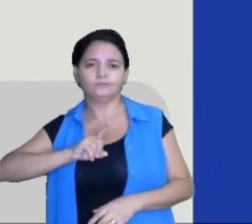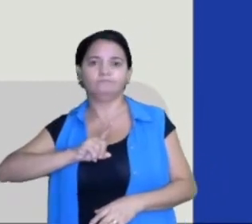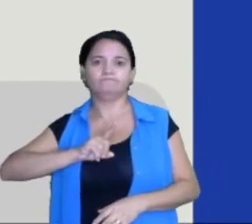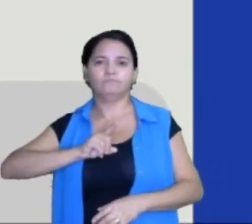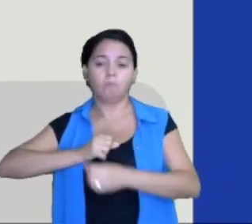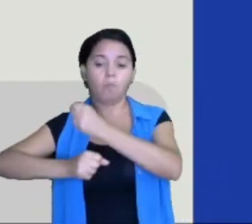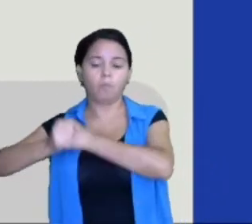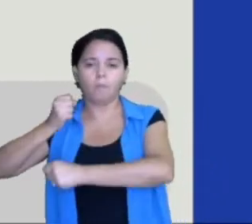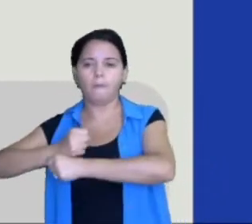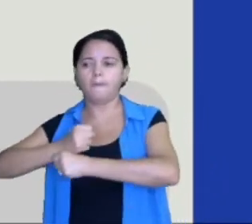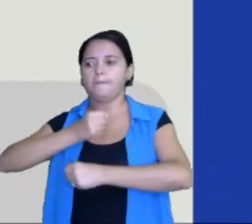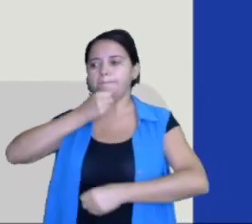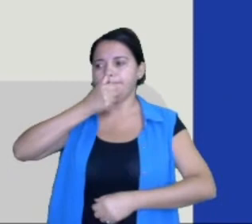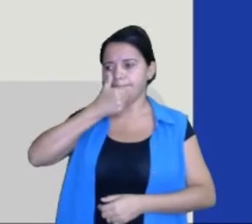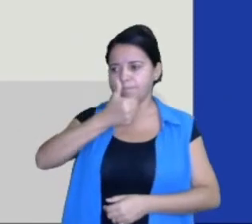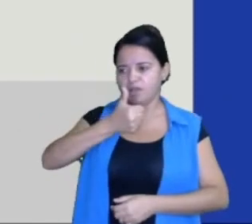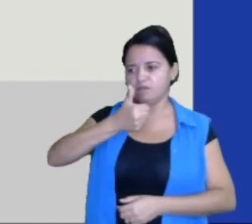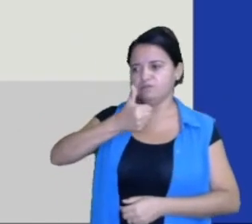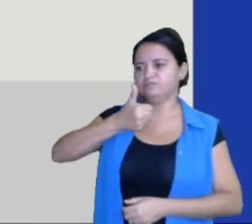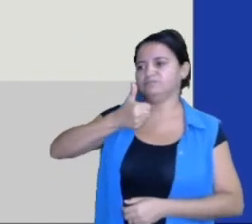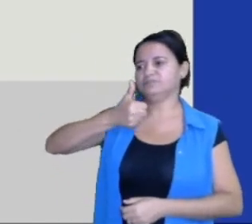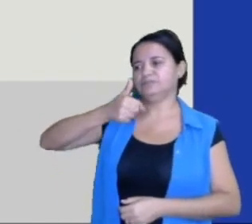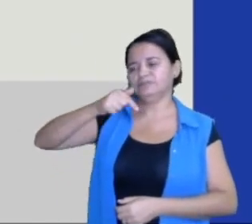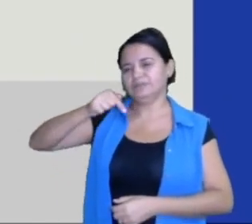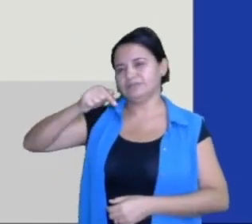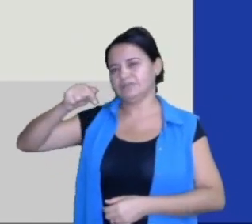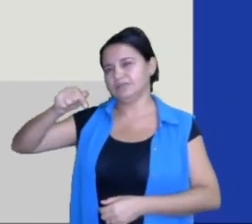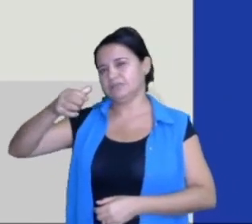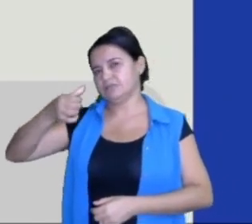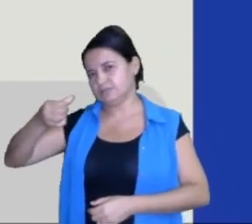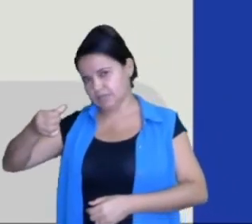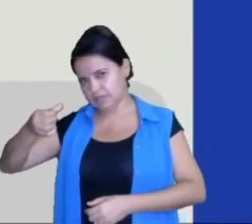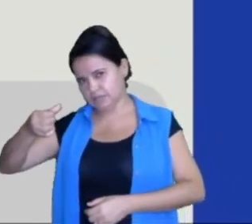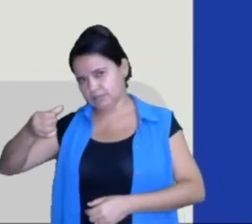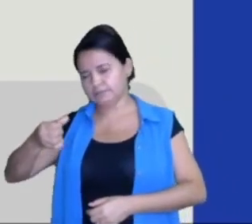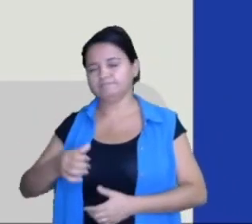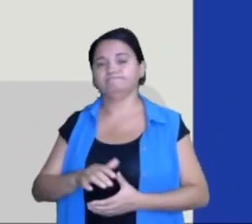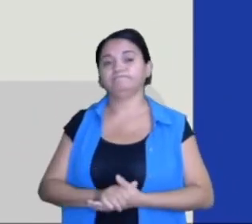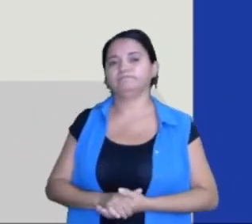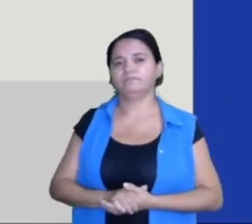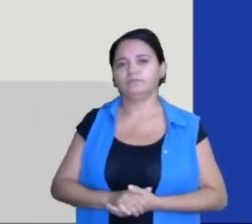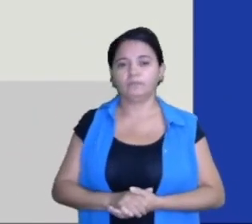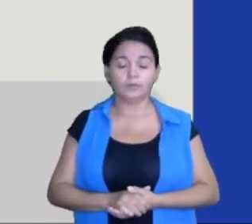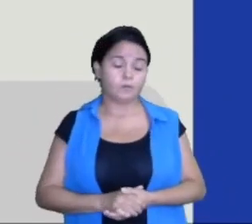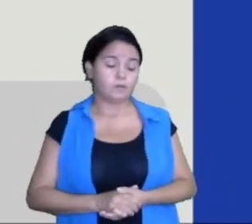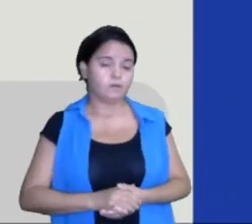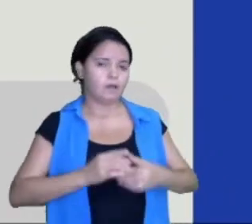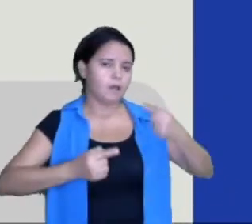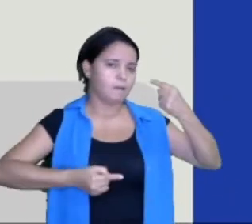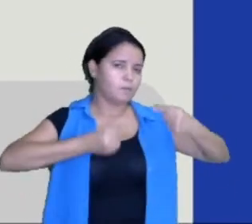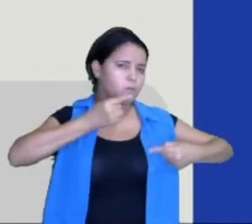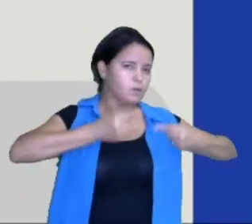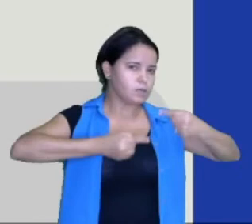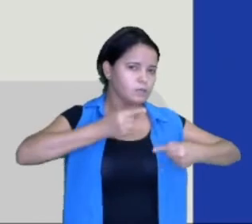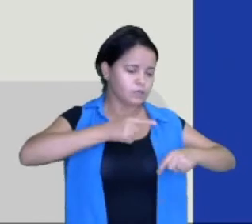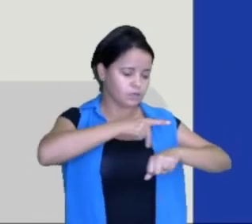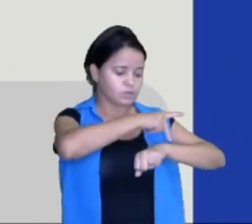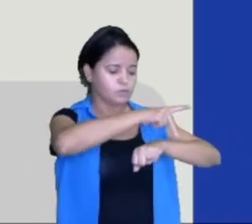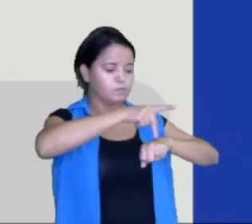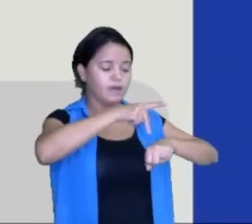1776, tá? Segunda metade do século. A política da Inglaterra em relação às três colônias